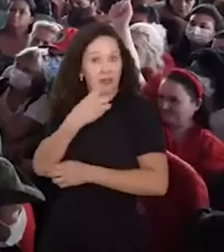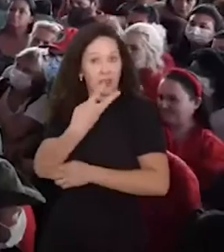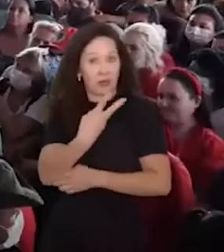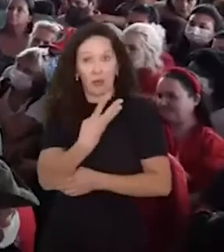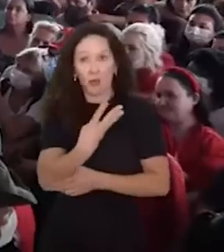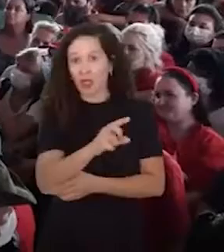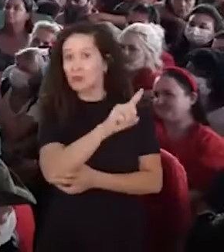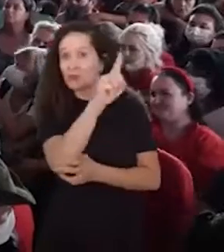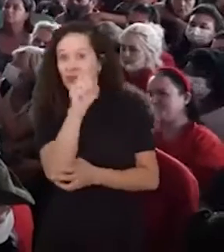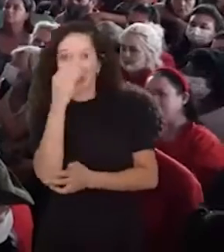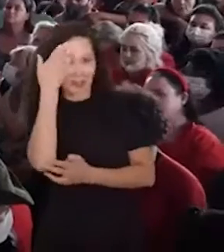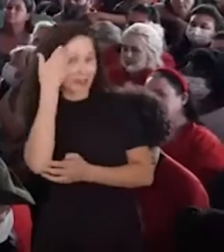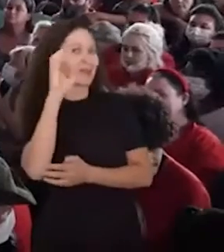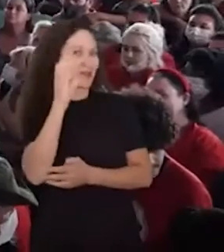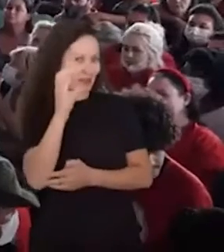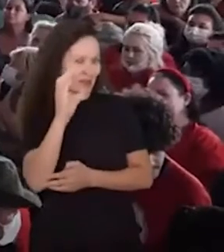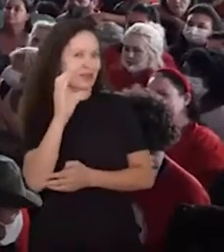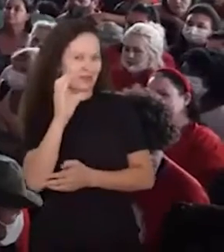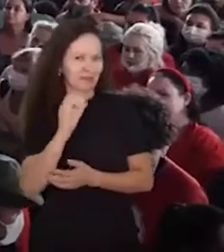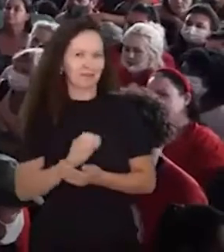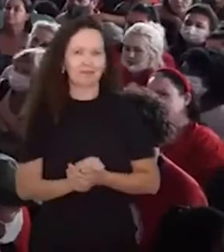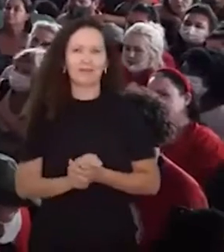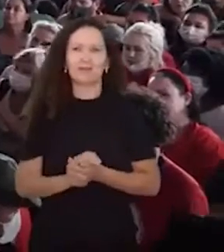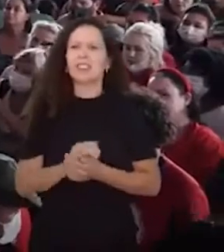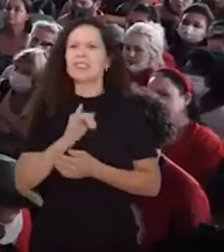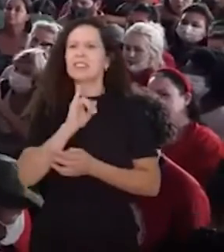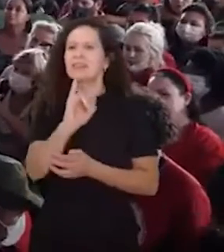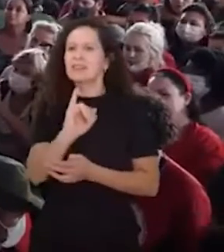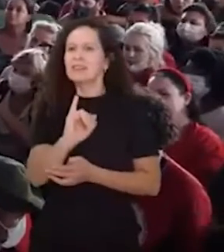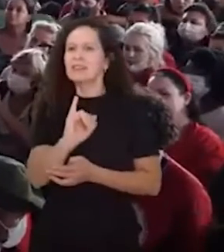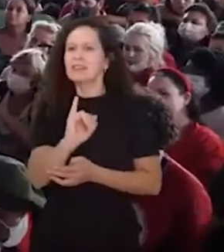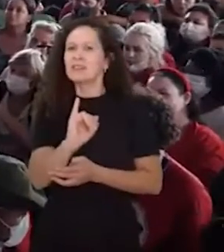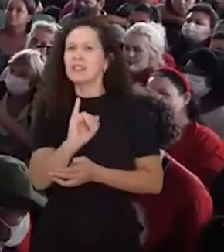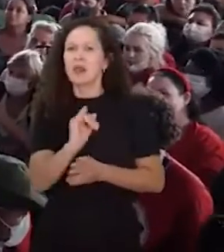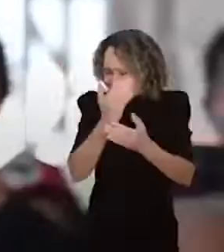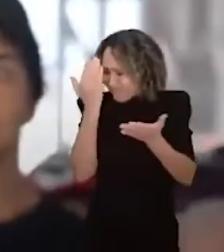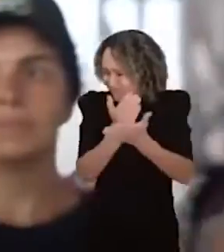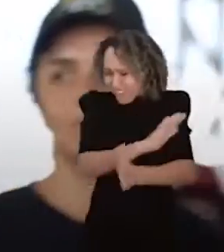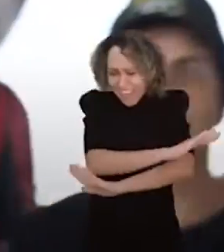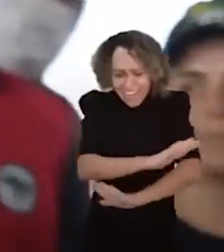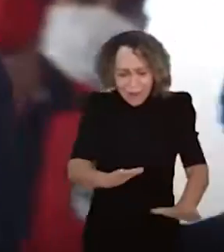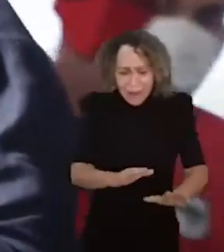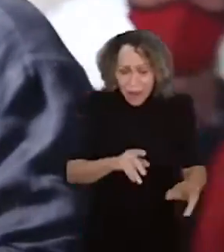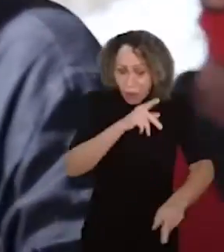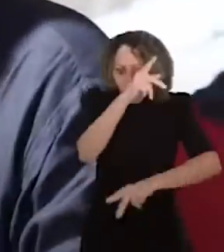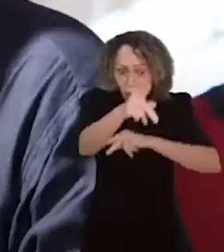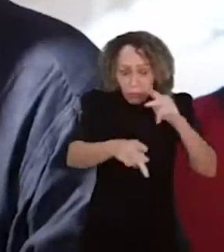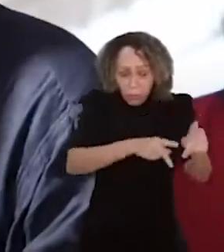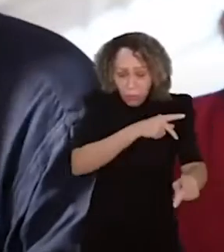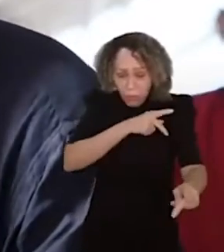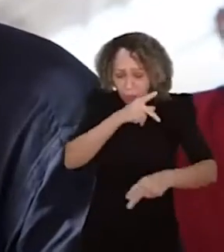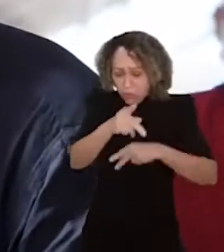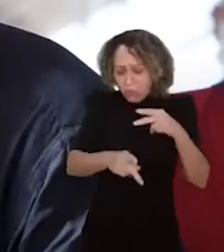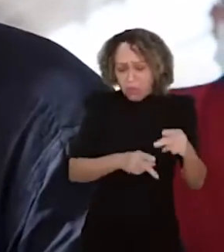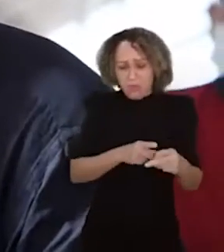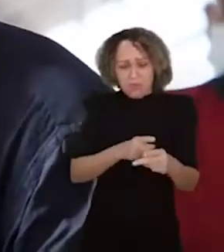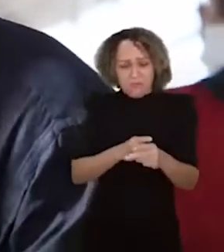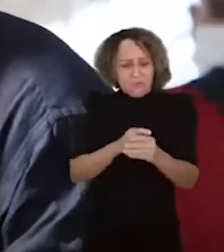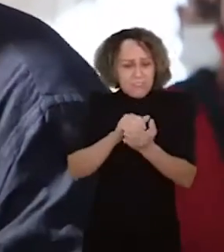fascismo. Vão fazer o que tiver que fazer para que a gente possa mudar. E a gente vai